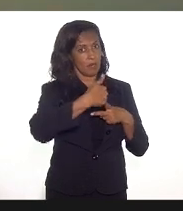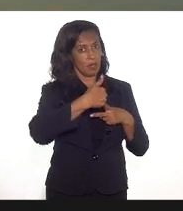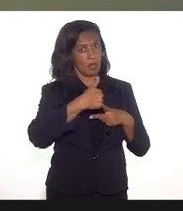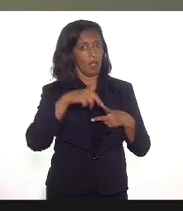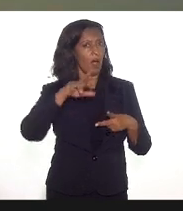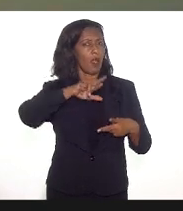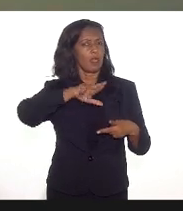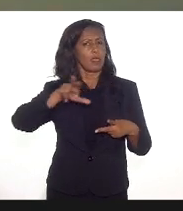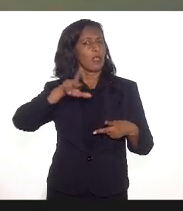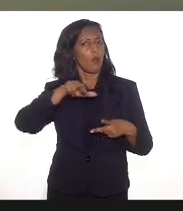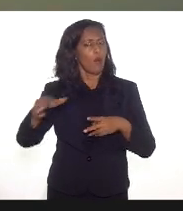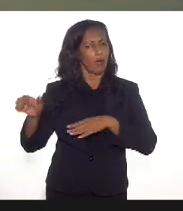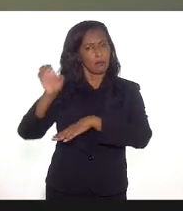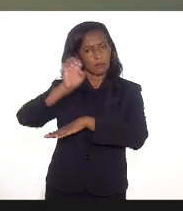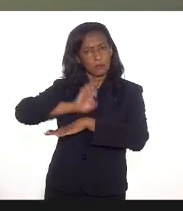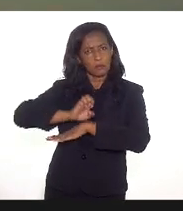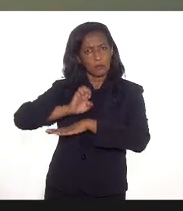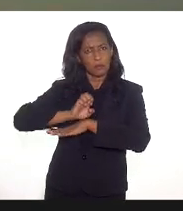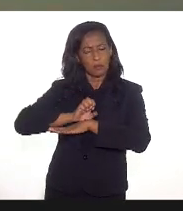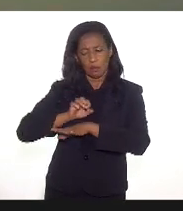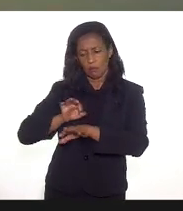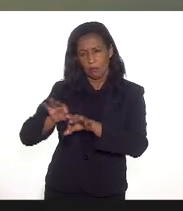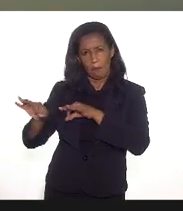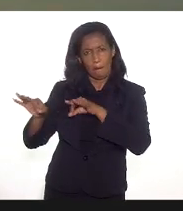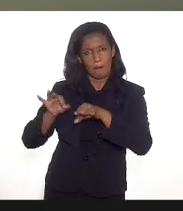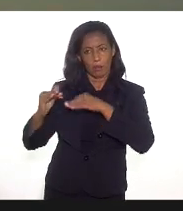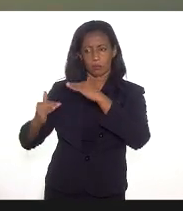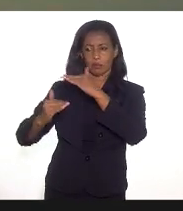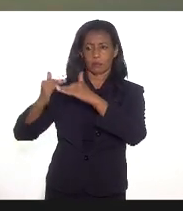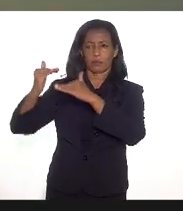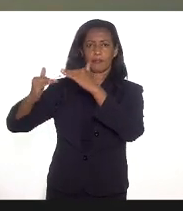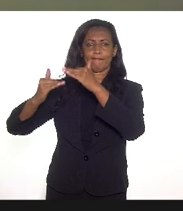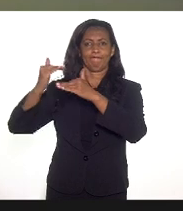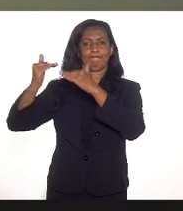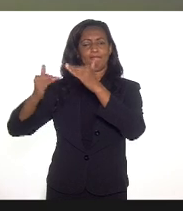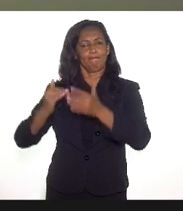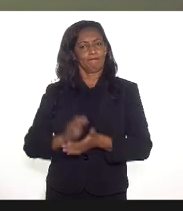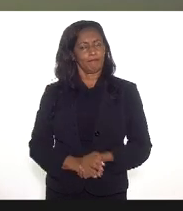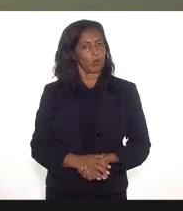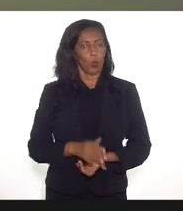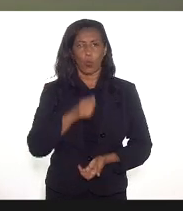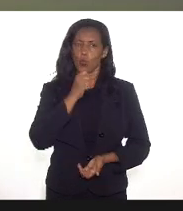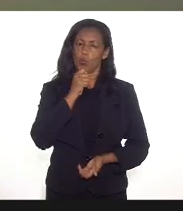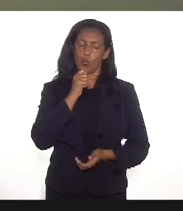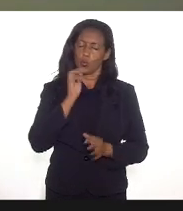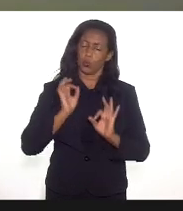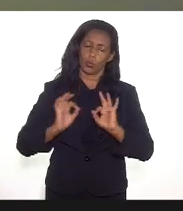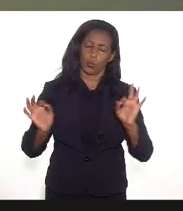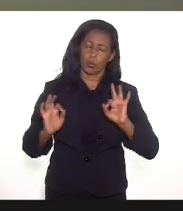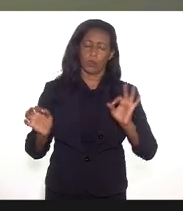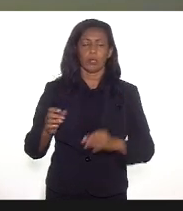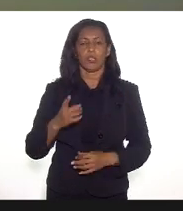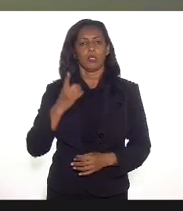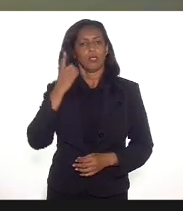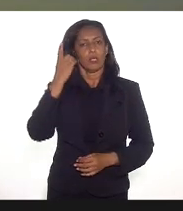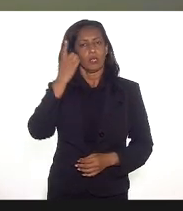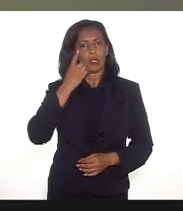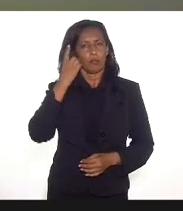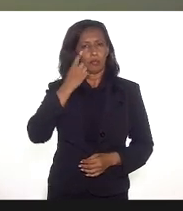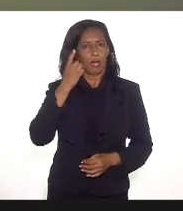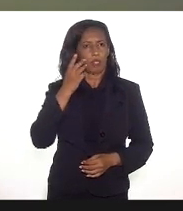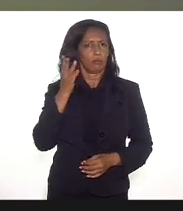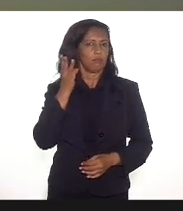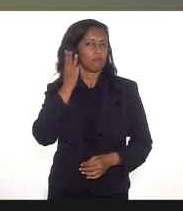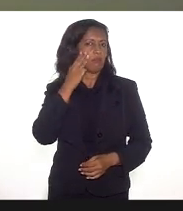há no nosso Estado um plano de desenvolvimento do nosso Estado, né? O deputado Valdec colocou aqui